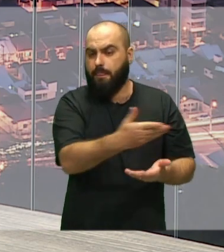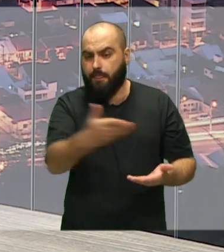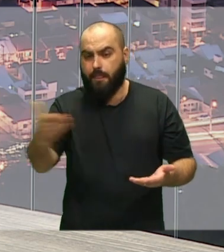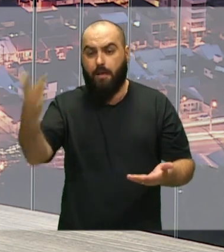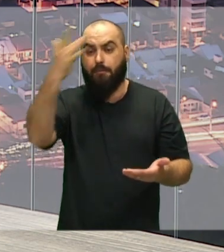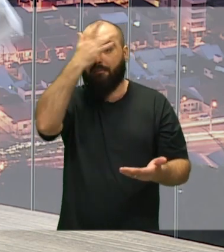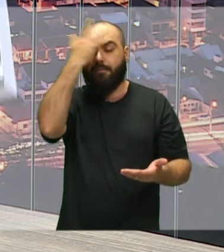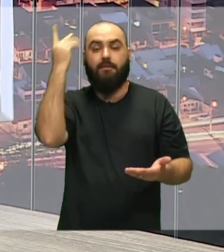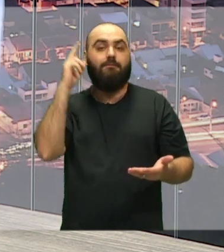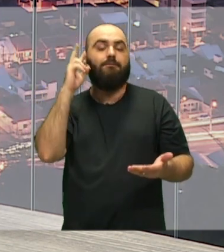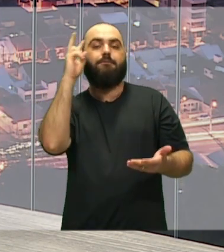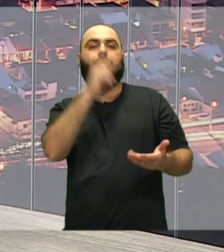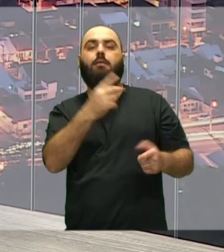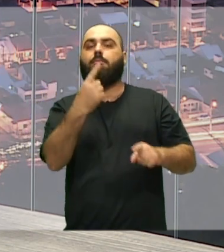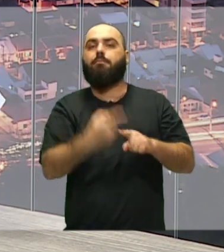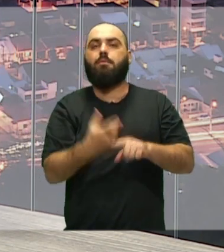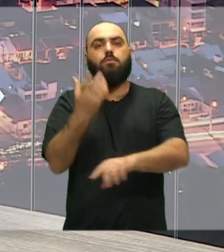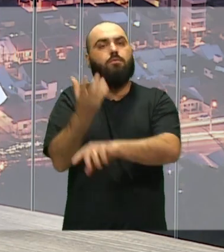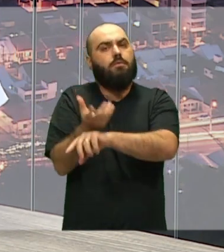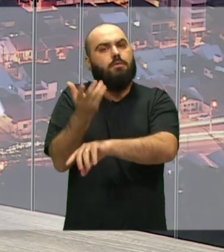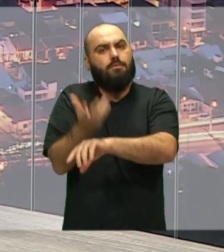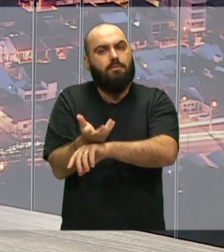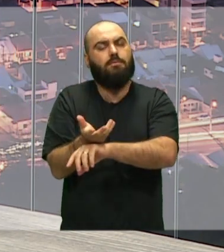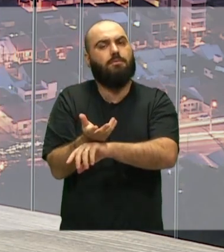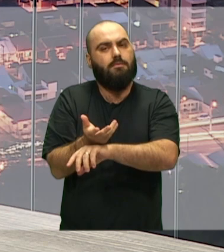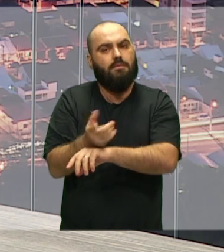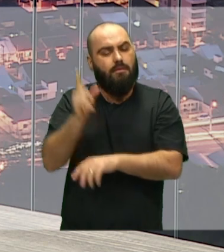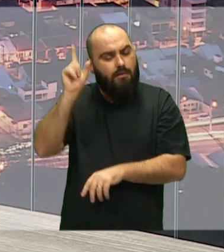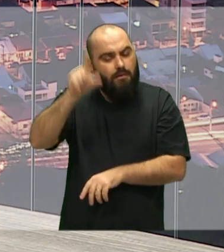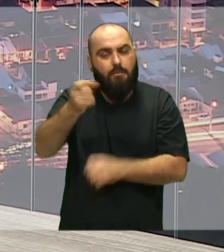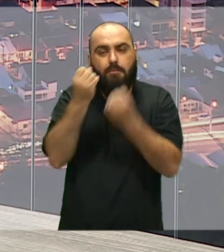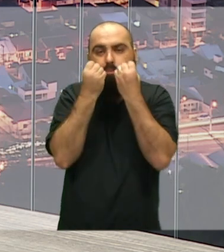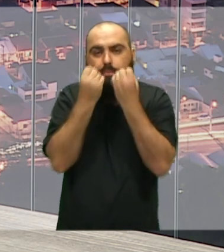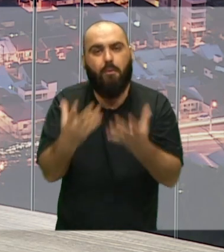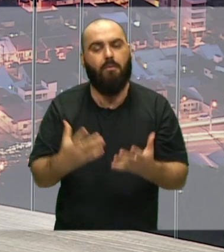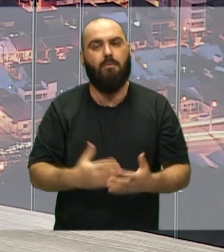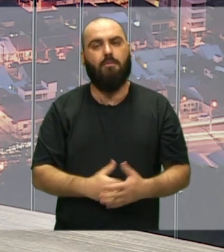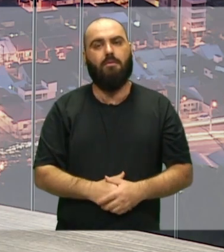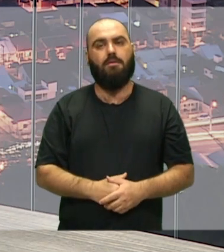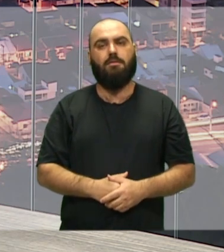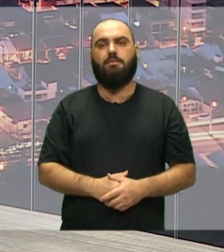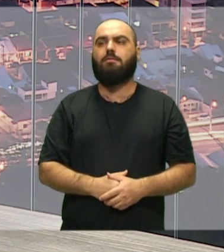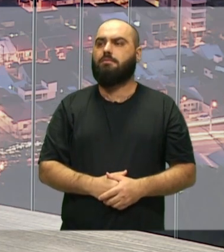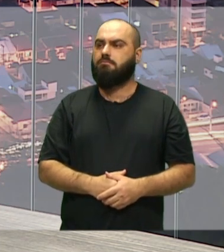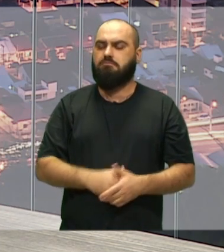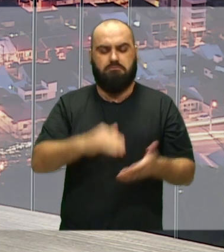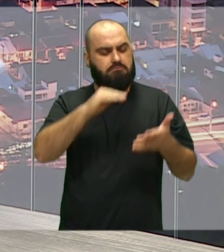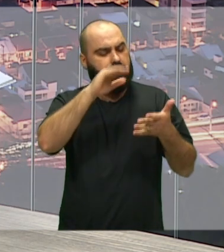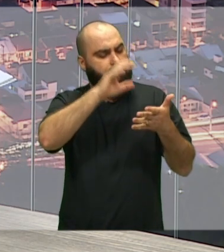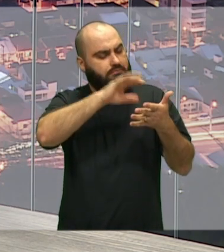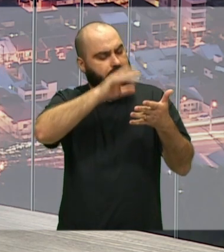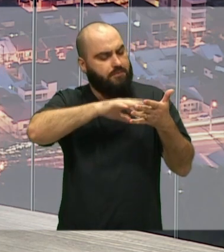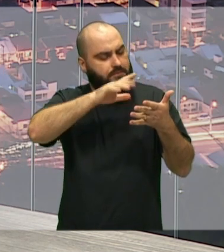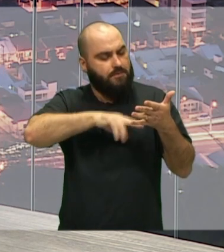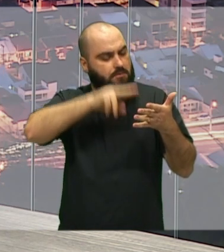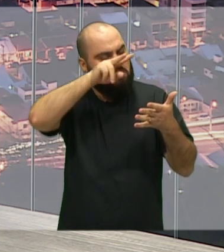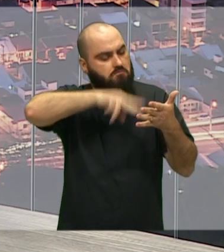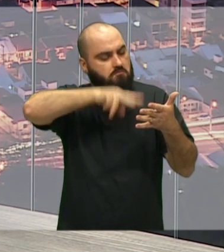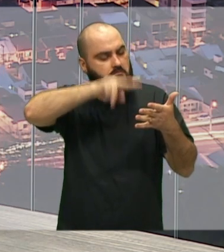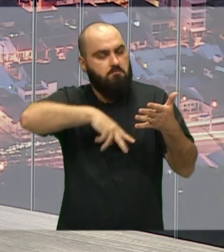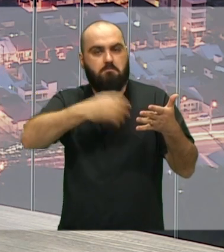acesso, exatamente porque o conteúdo ele é muito bom, ele é muito compilado, a leitura é